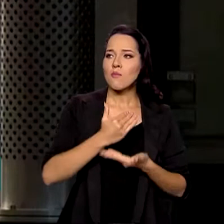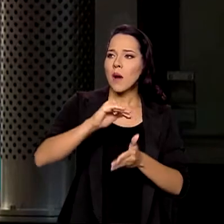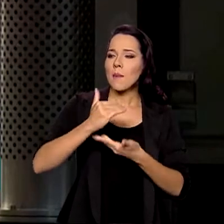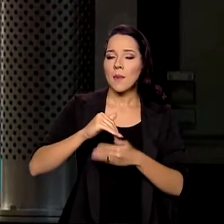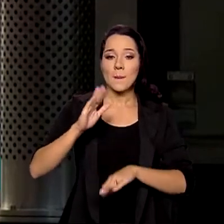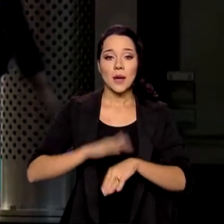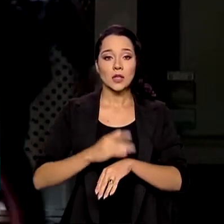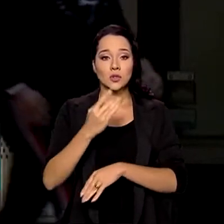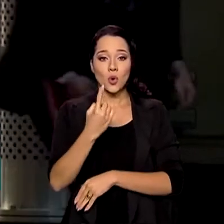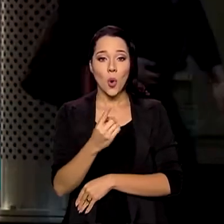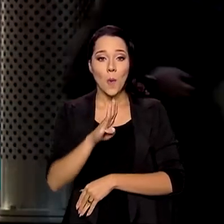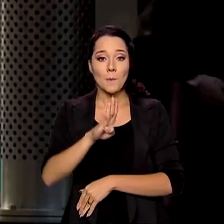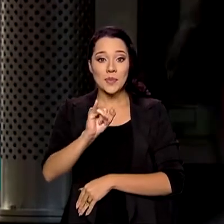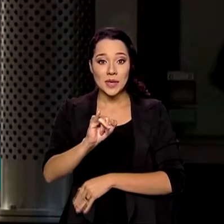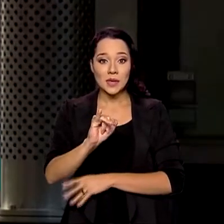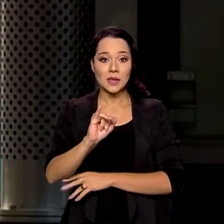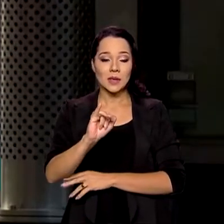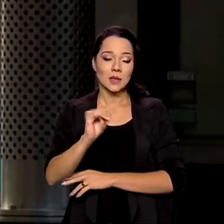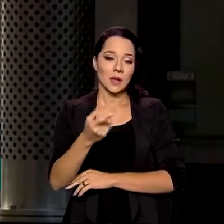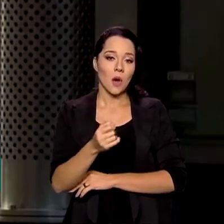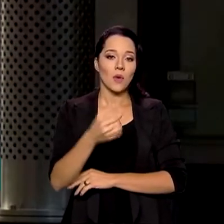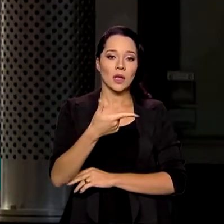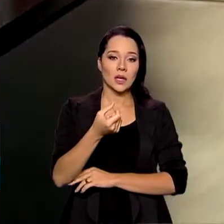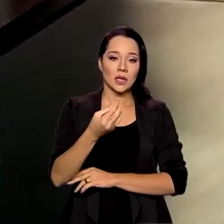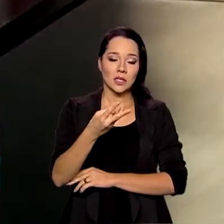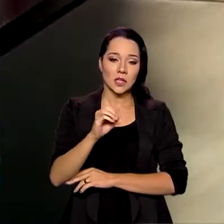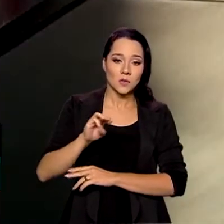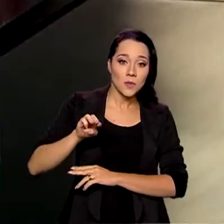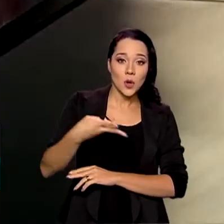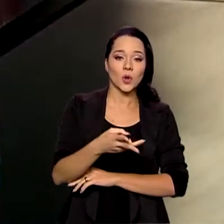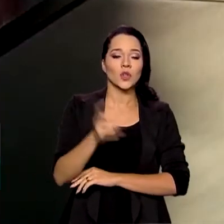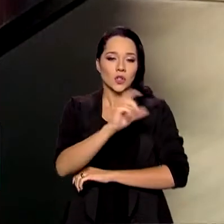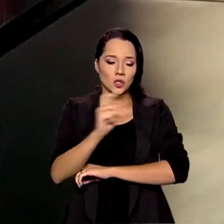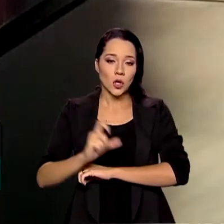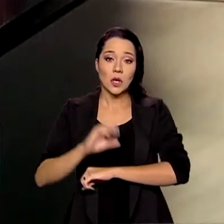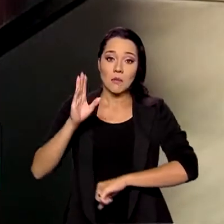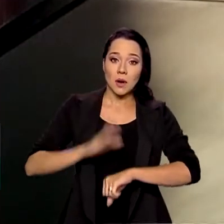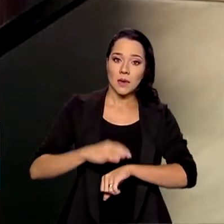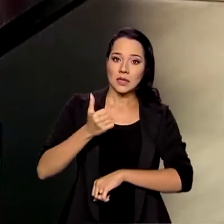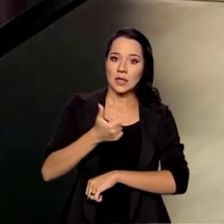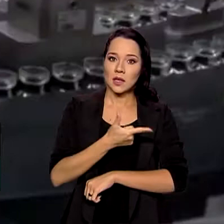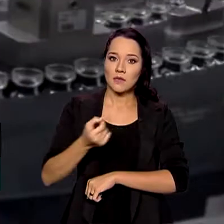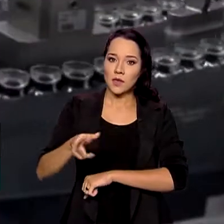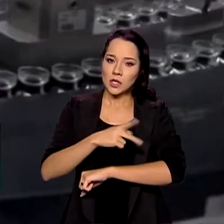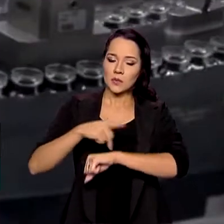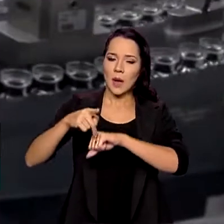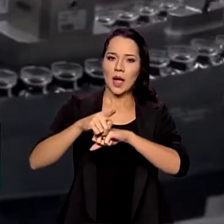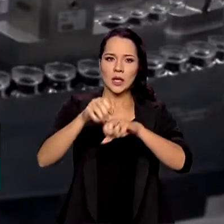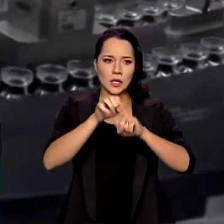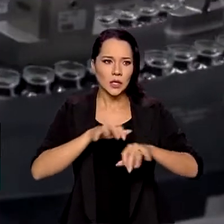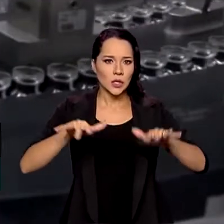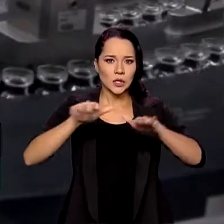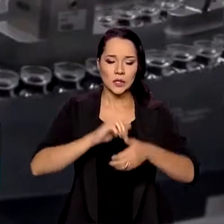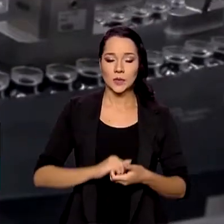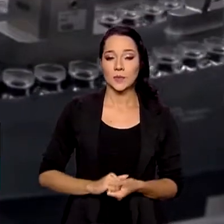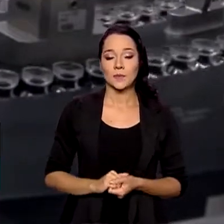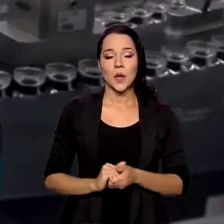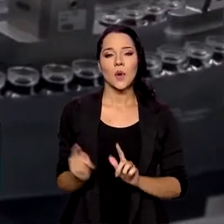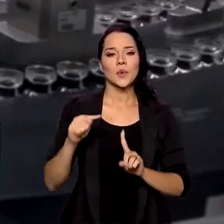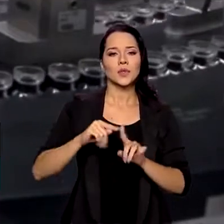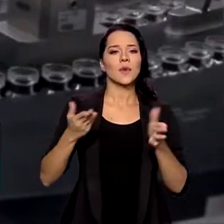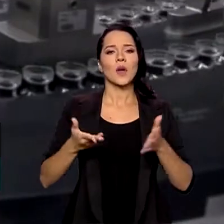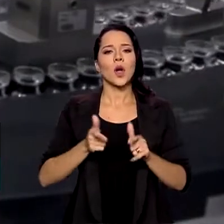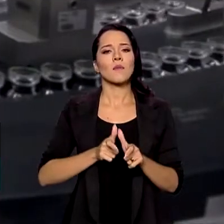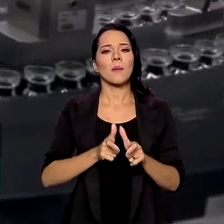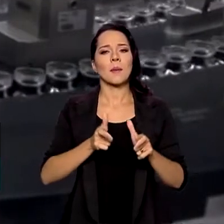de 1,3 bilhão de doses de vacina para mais de 120 países e territórios. A meta agora é